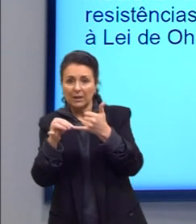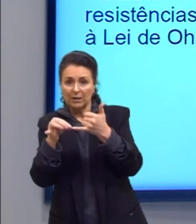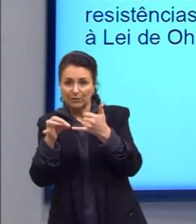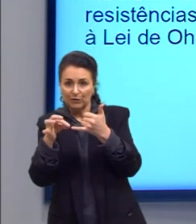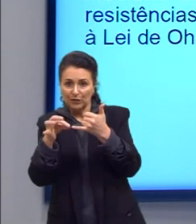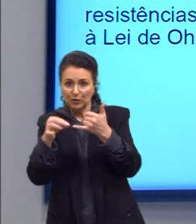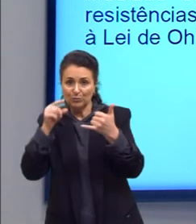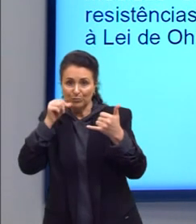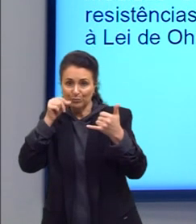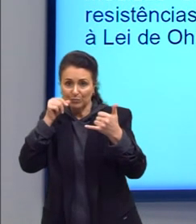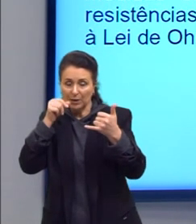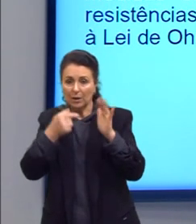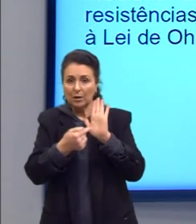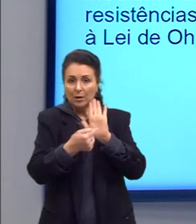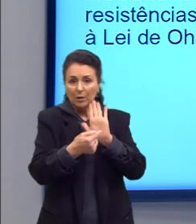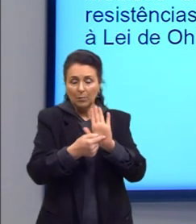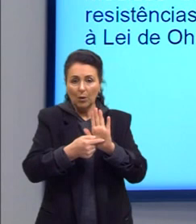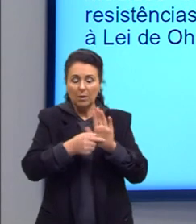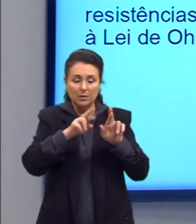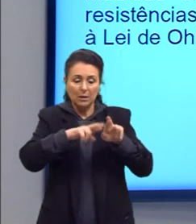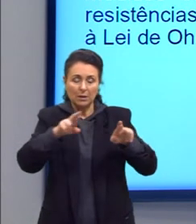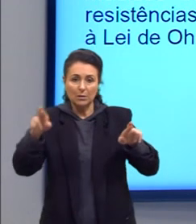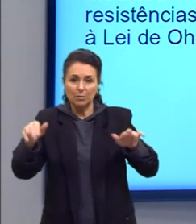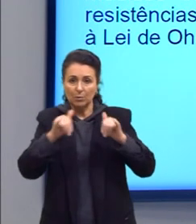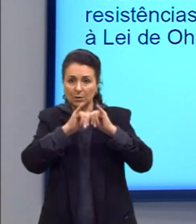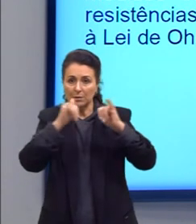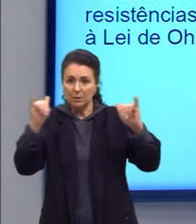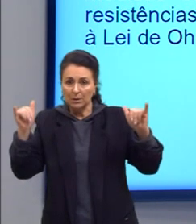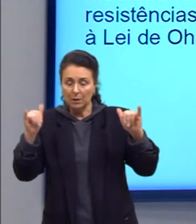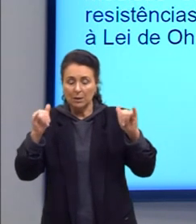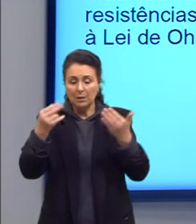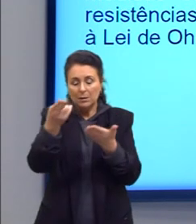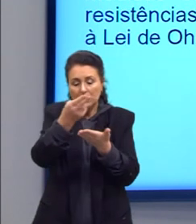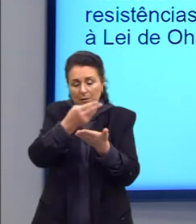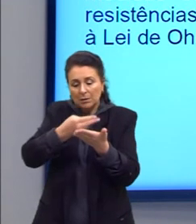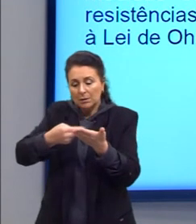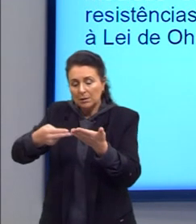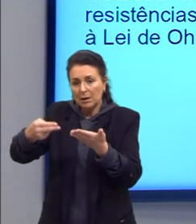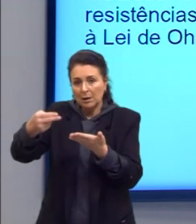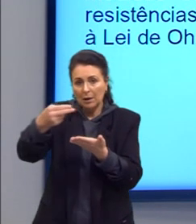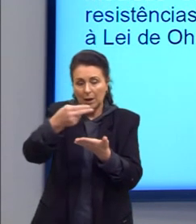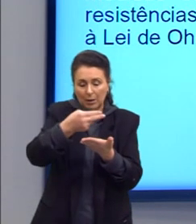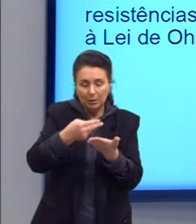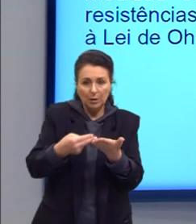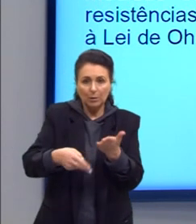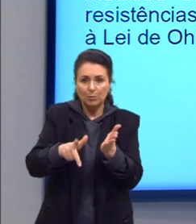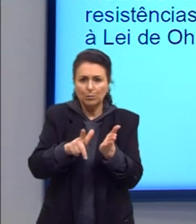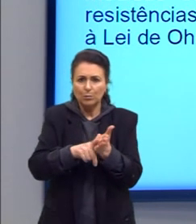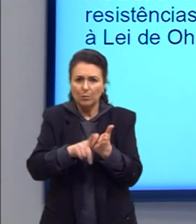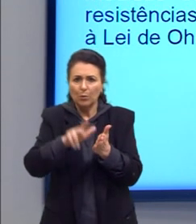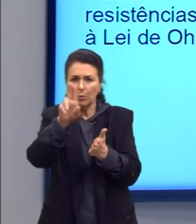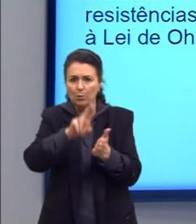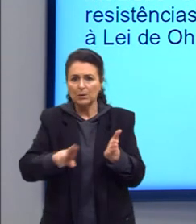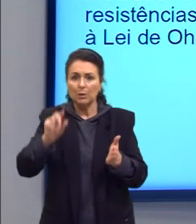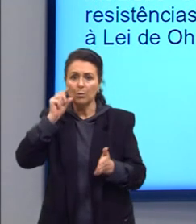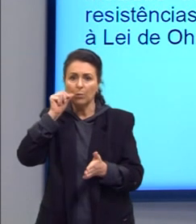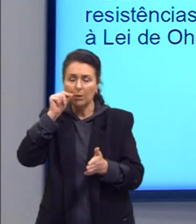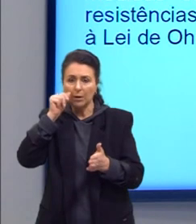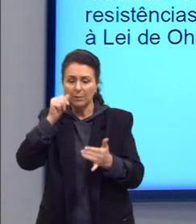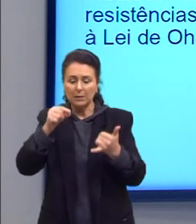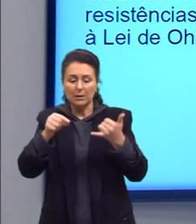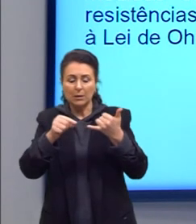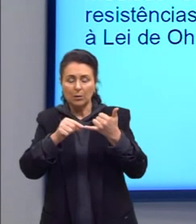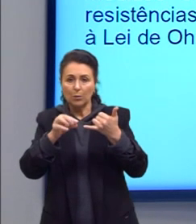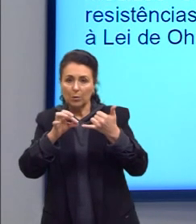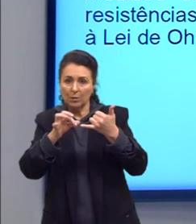simular resistores elétricos em circuitos desenhados no papel com o uso de lápis e lapiseiras